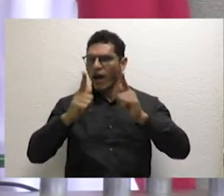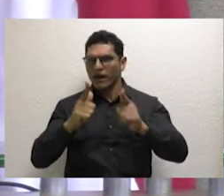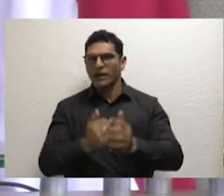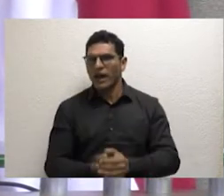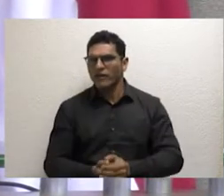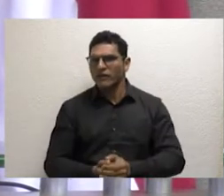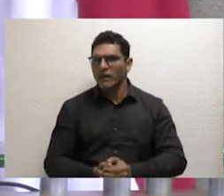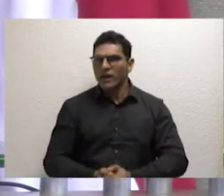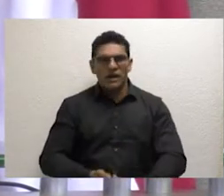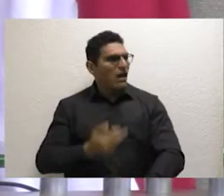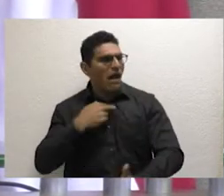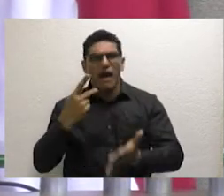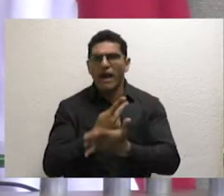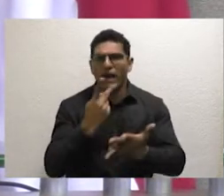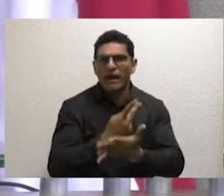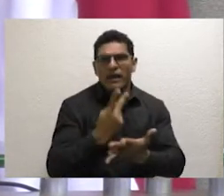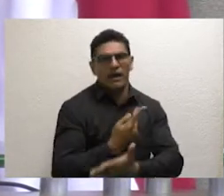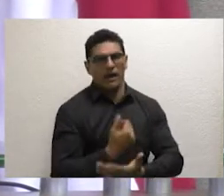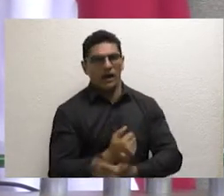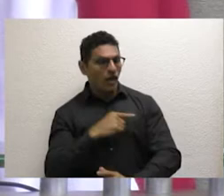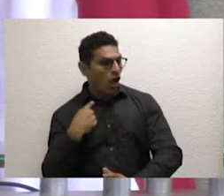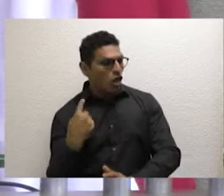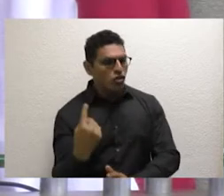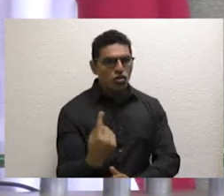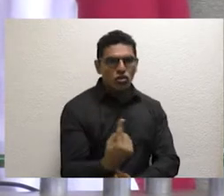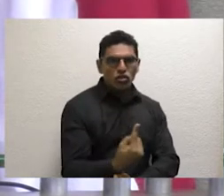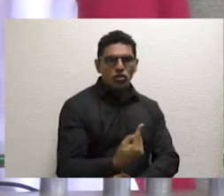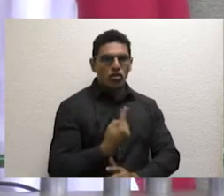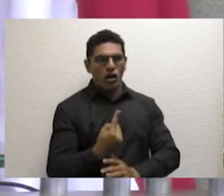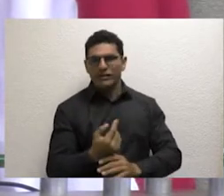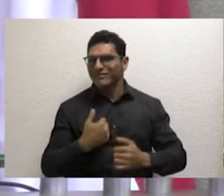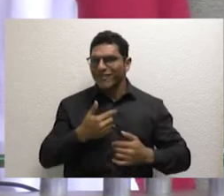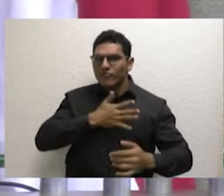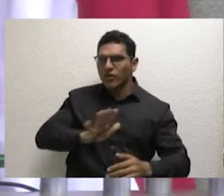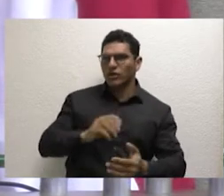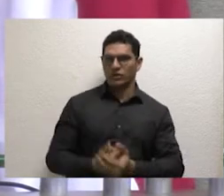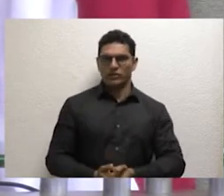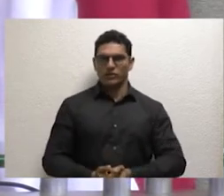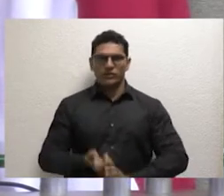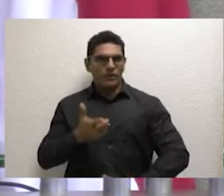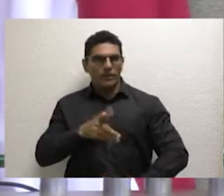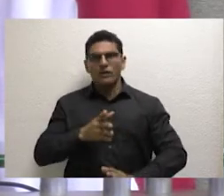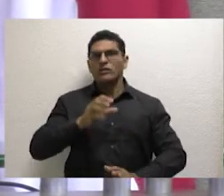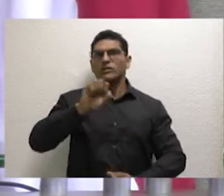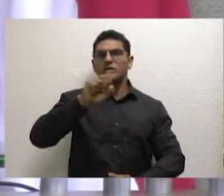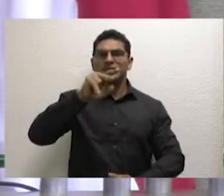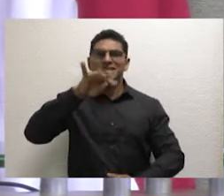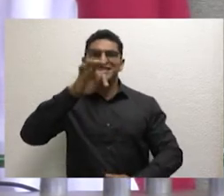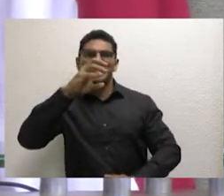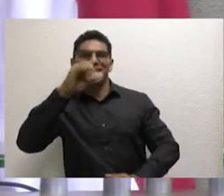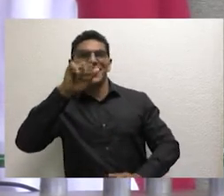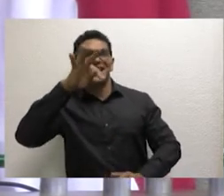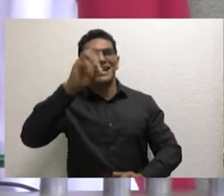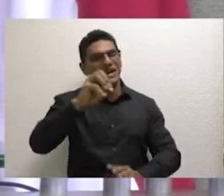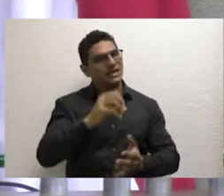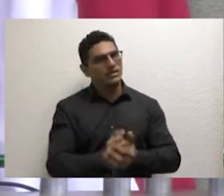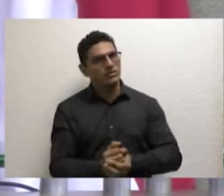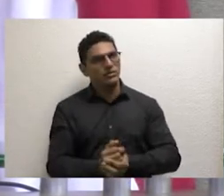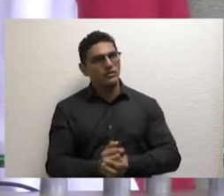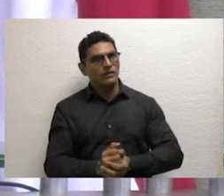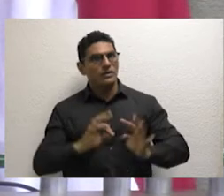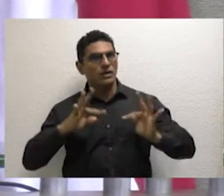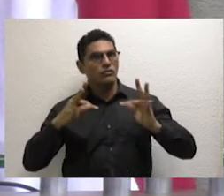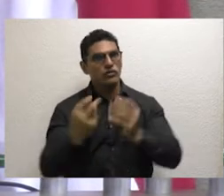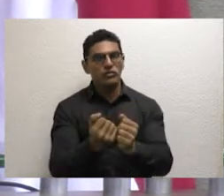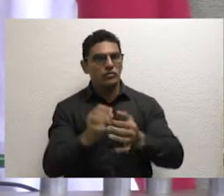inexistente nós não fazemos parte dessa decisão o Aspro Sindical não está nesse processo mas nós somos